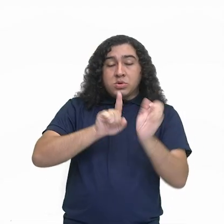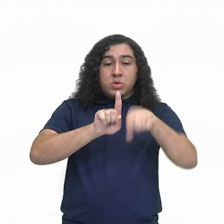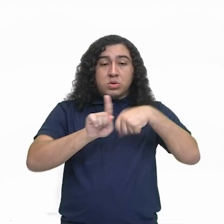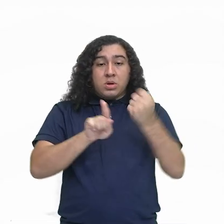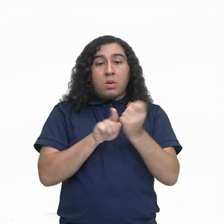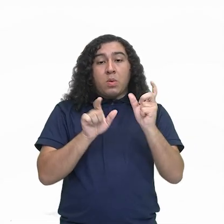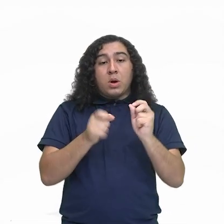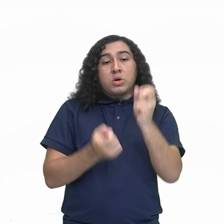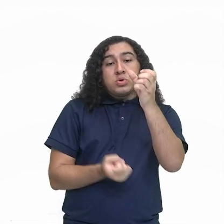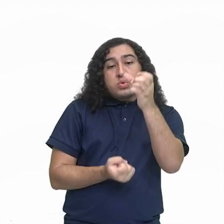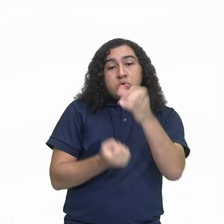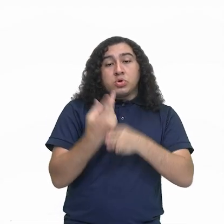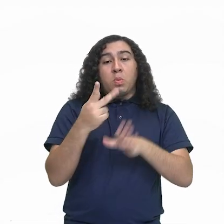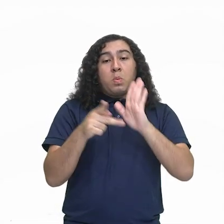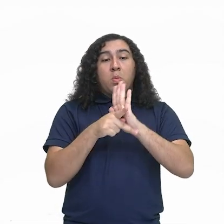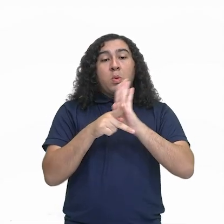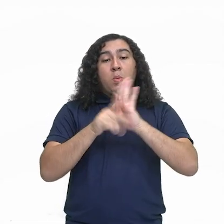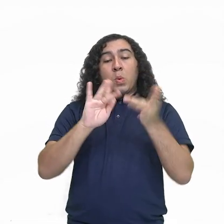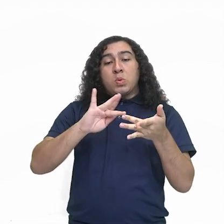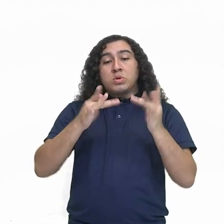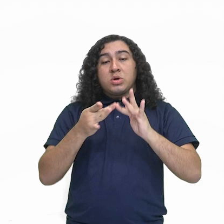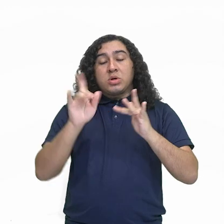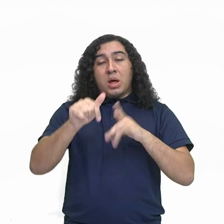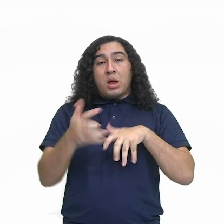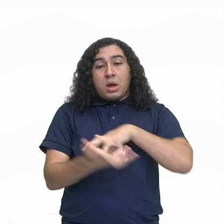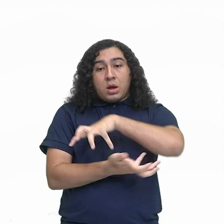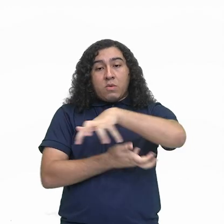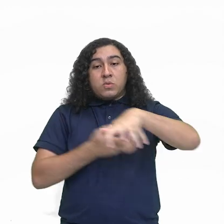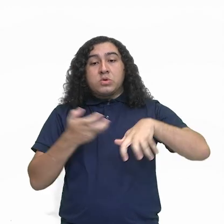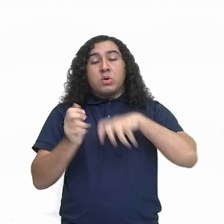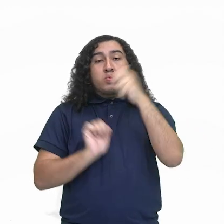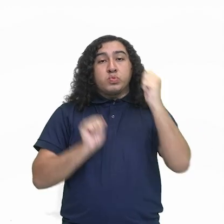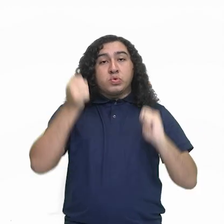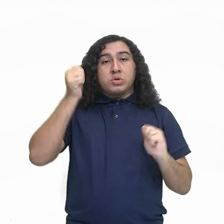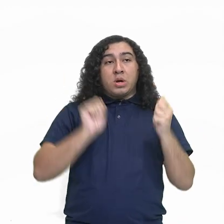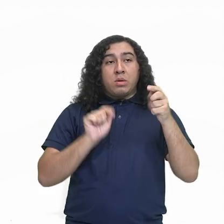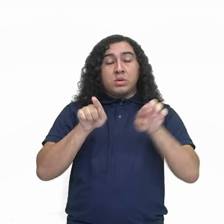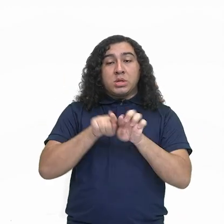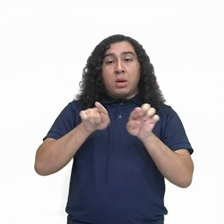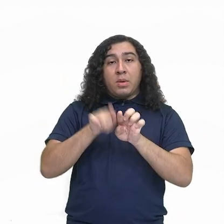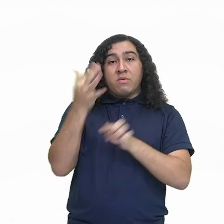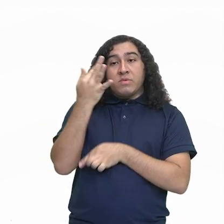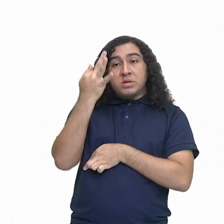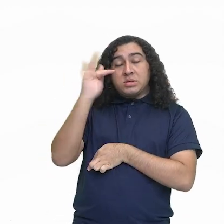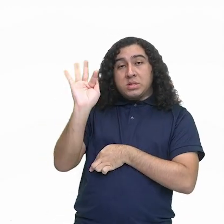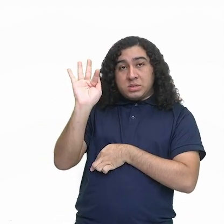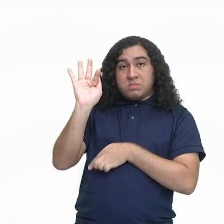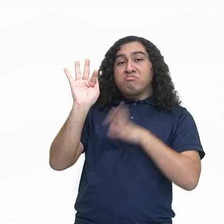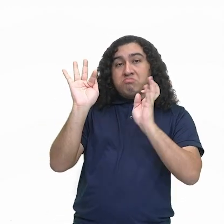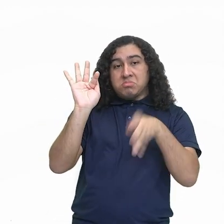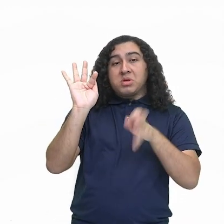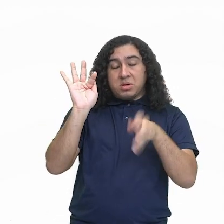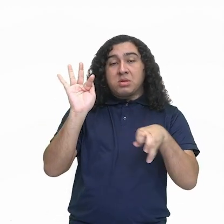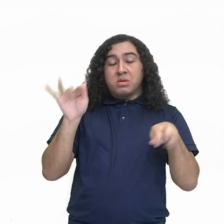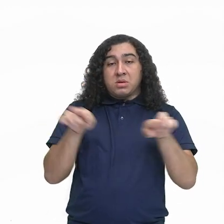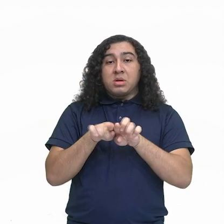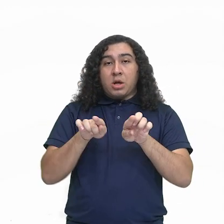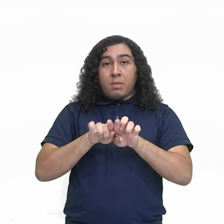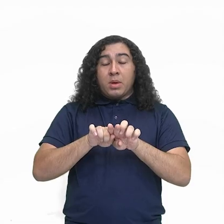social surgida no contexto das revoluções industrial e francesa, né?